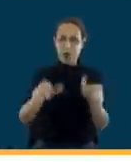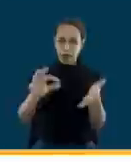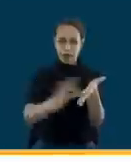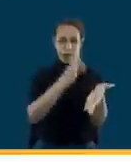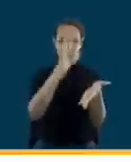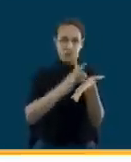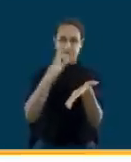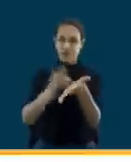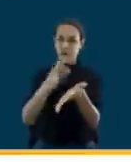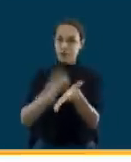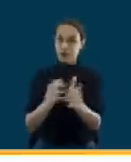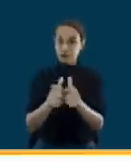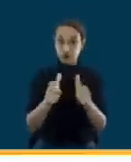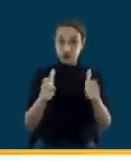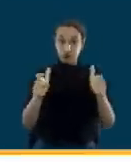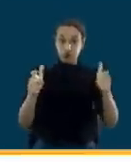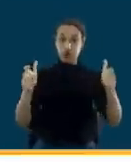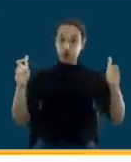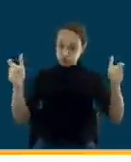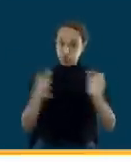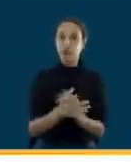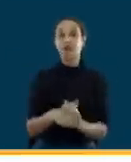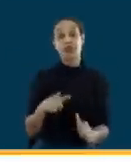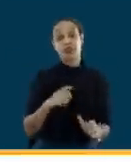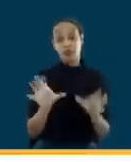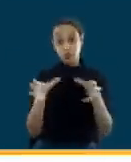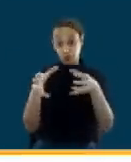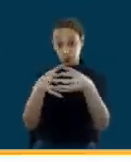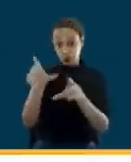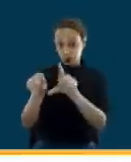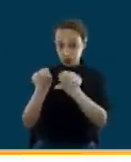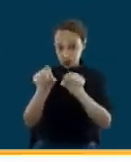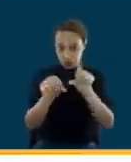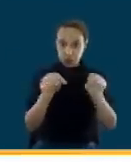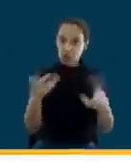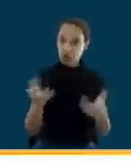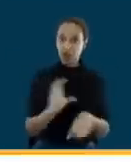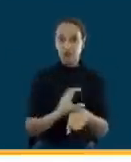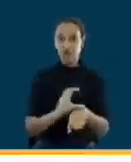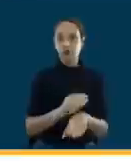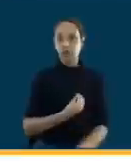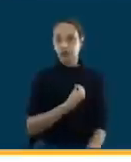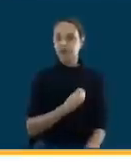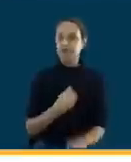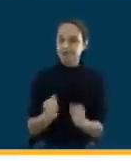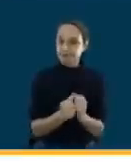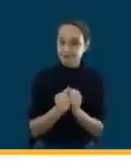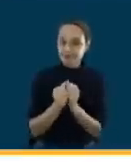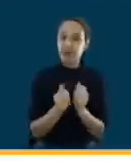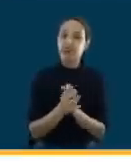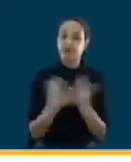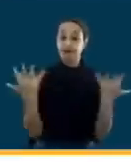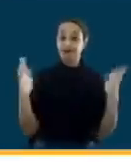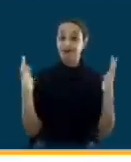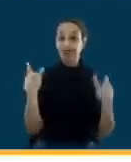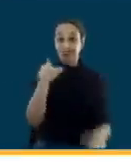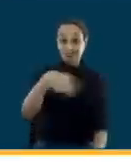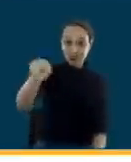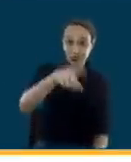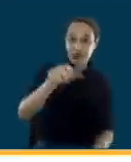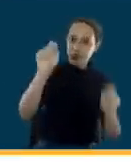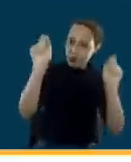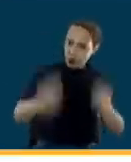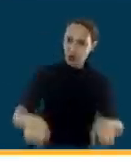seleto selecionado nesse momento que vai participar desse curso. Então, parabéns a todos, que sejam